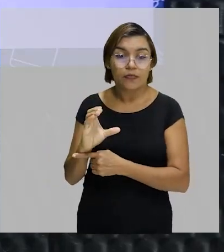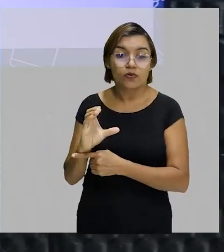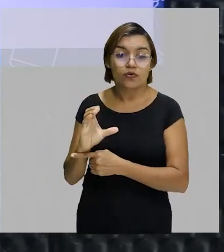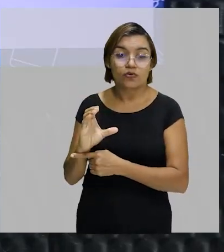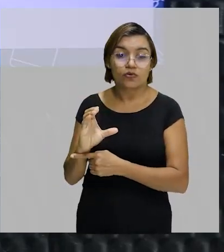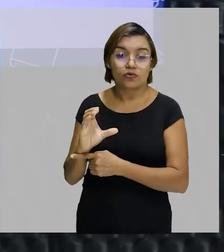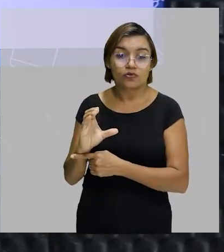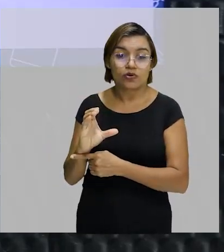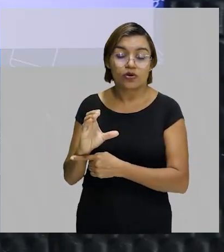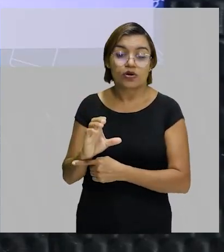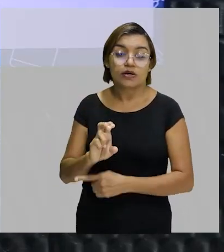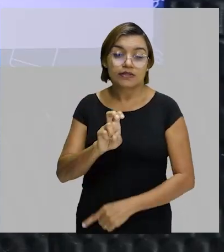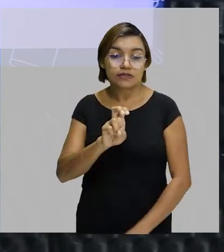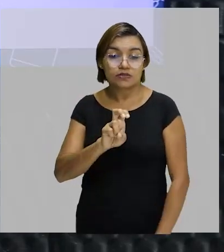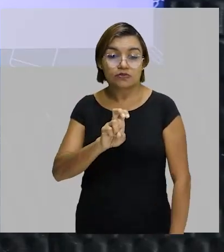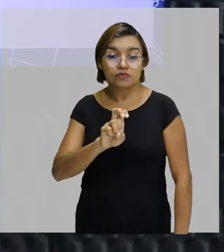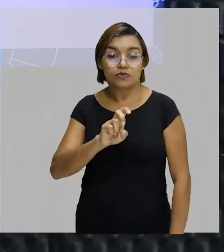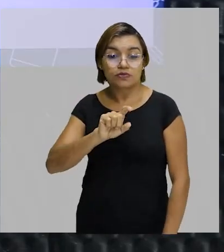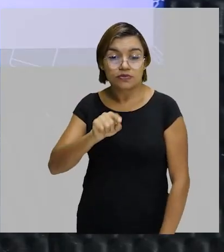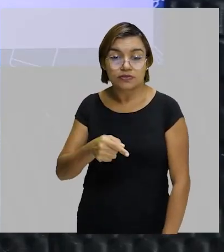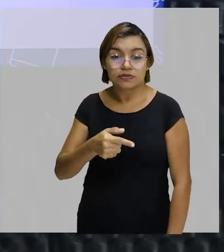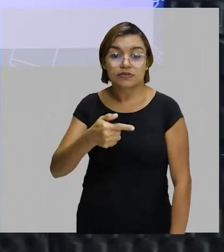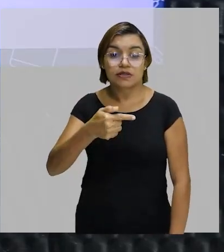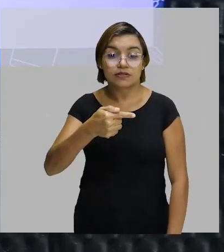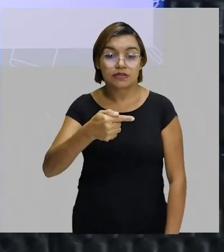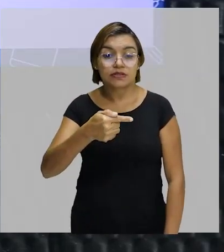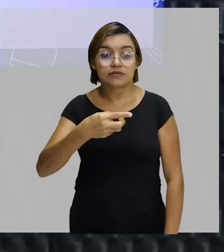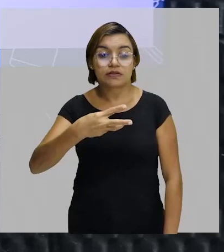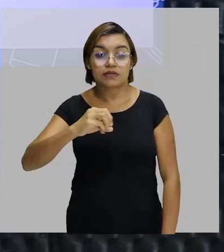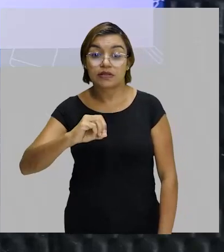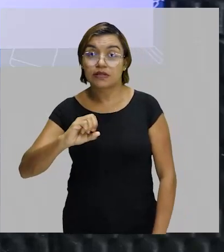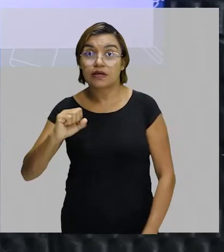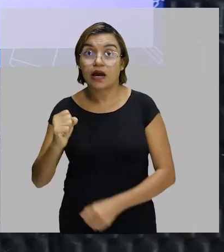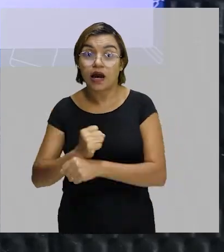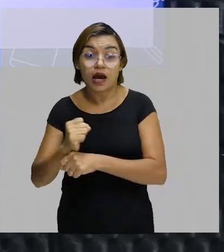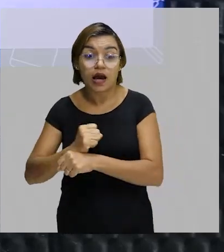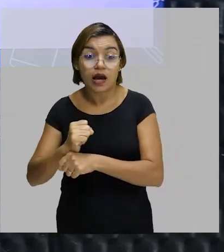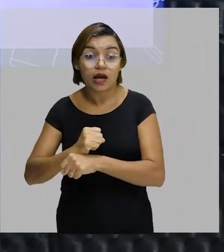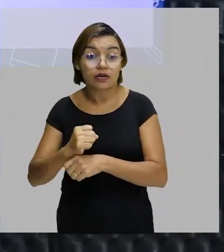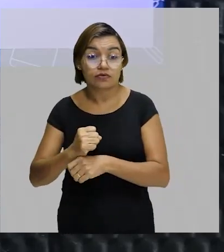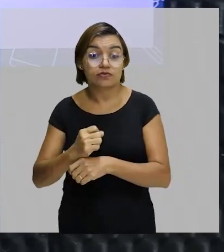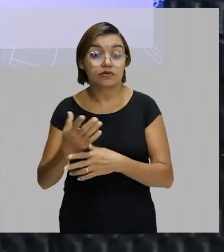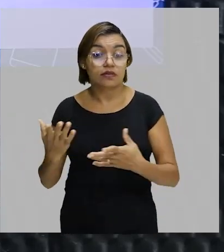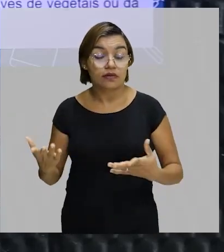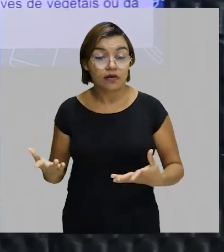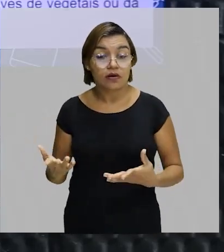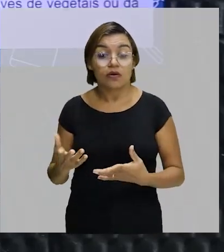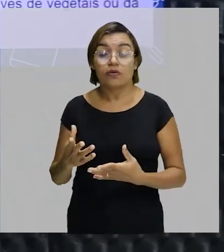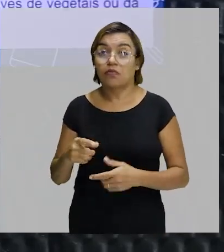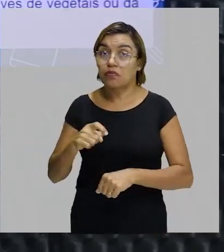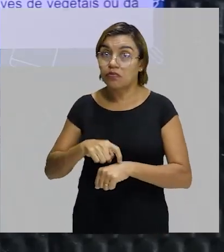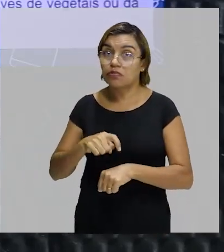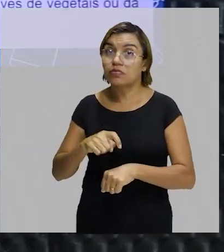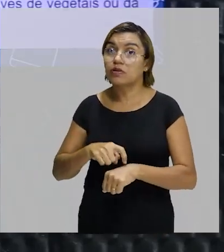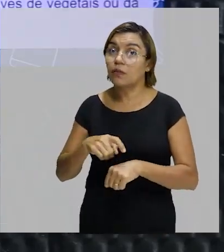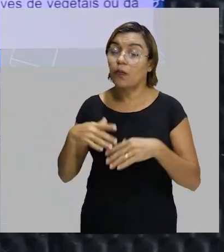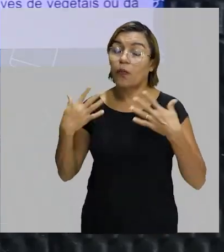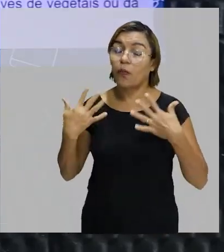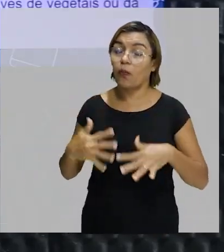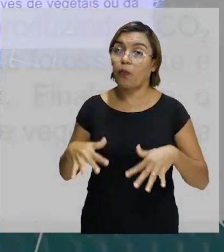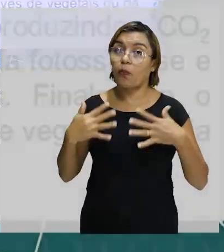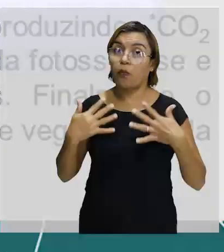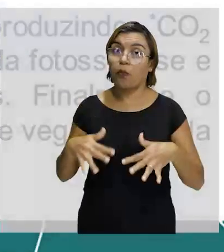5.730 anos. O urânio 238, 4,5 bilhões de anos. Então, tempo pra